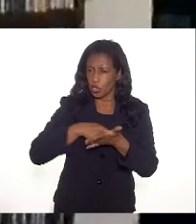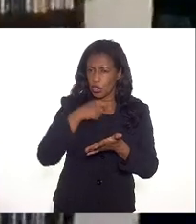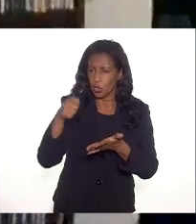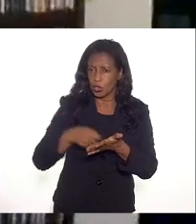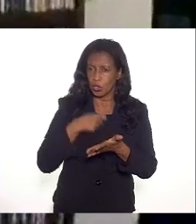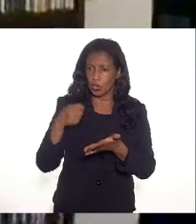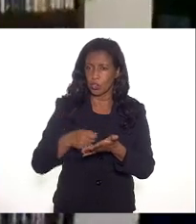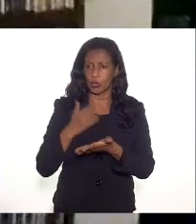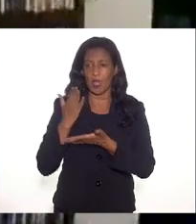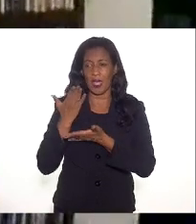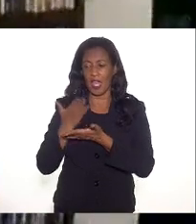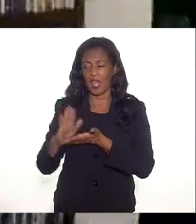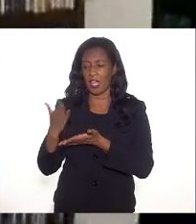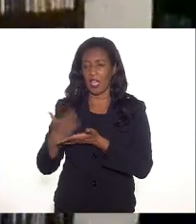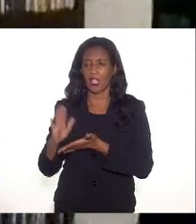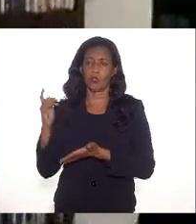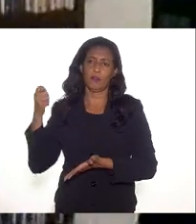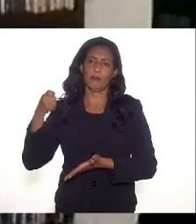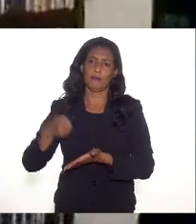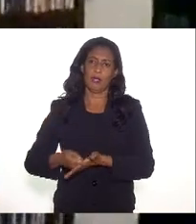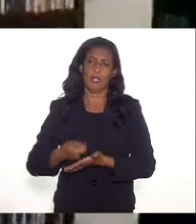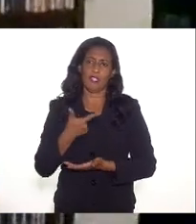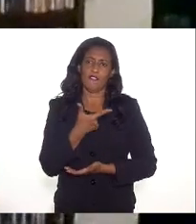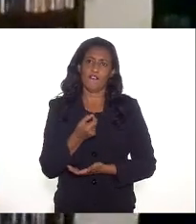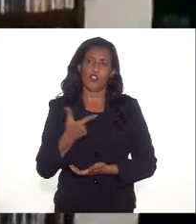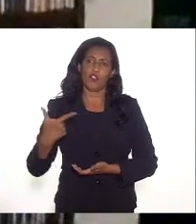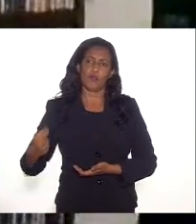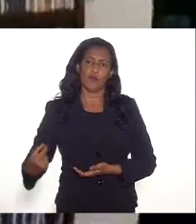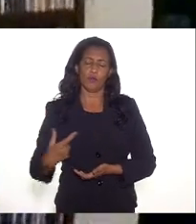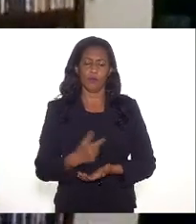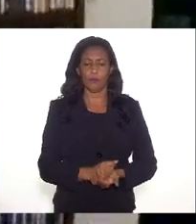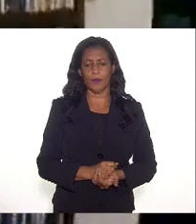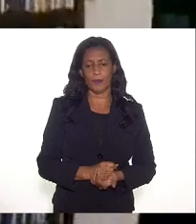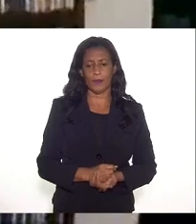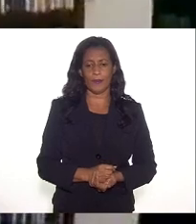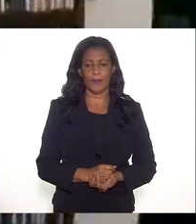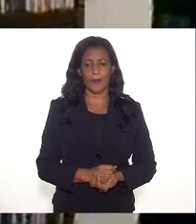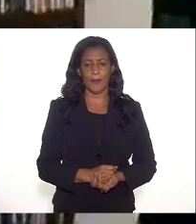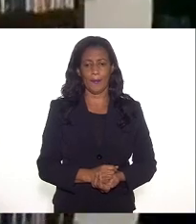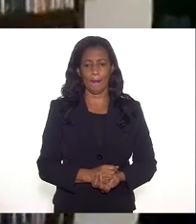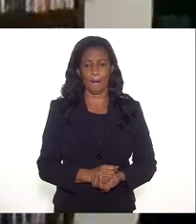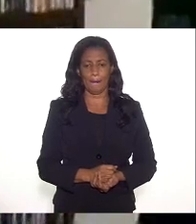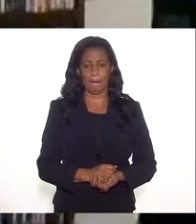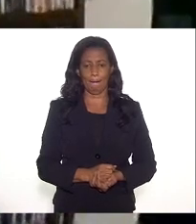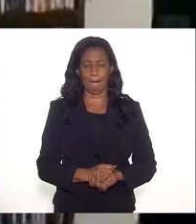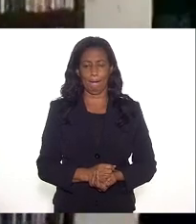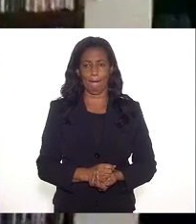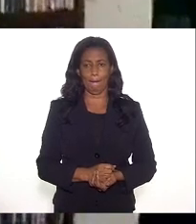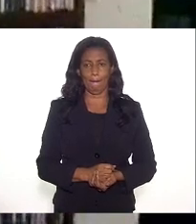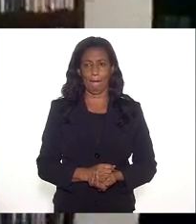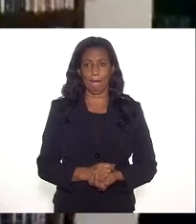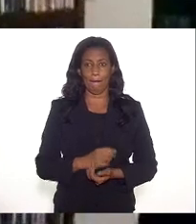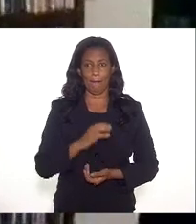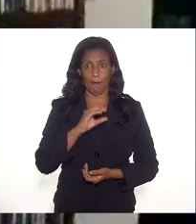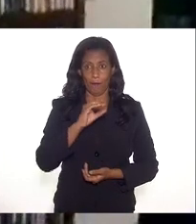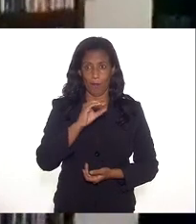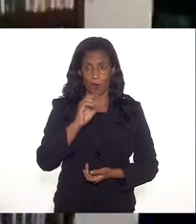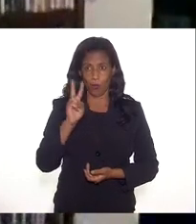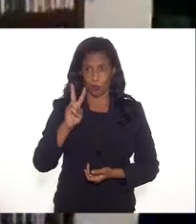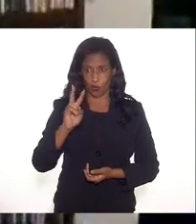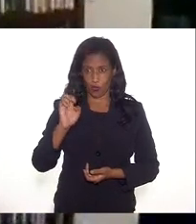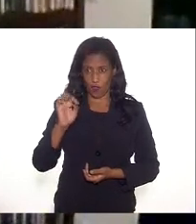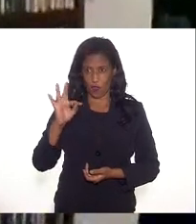em restos a pagar em 2020 os vetos presidenciais